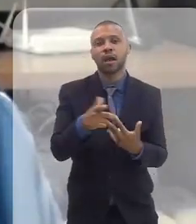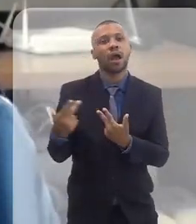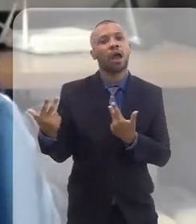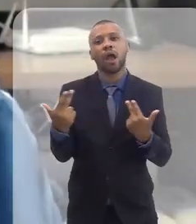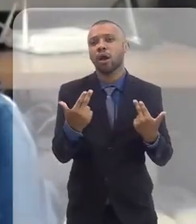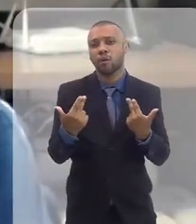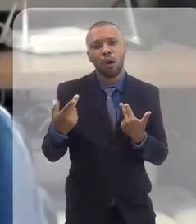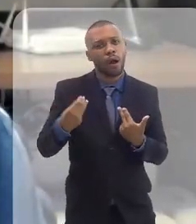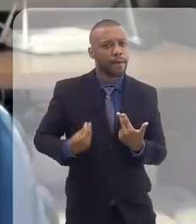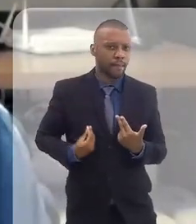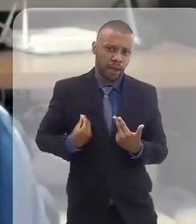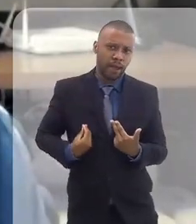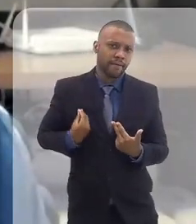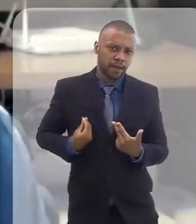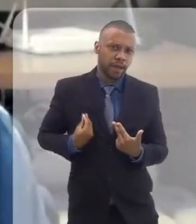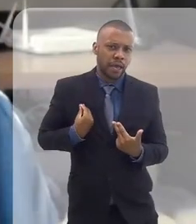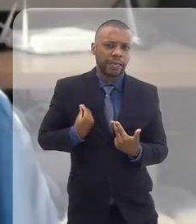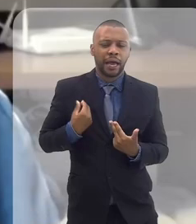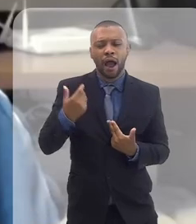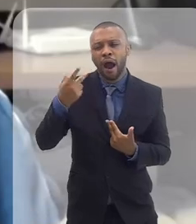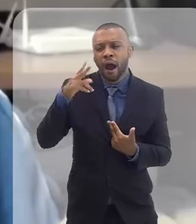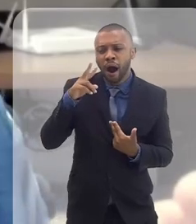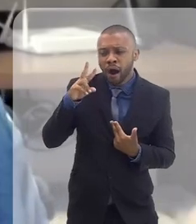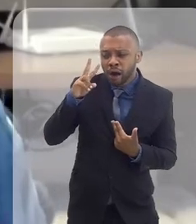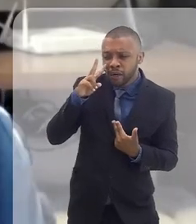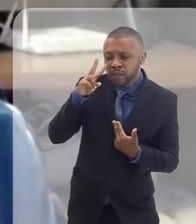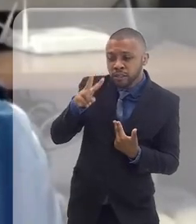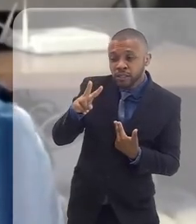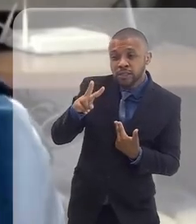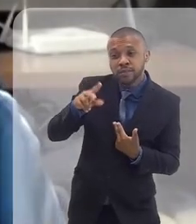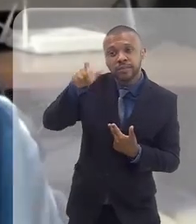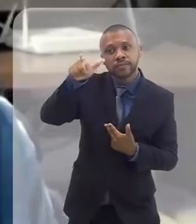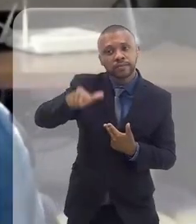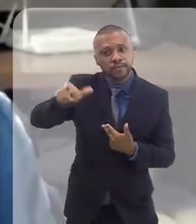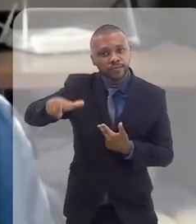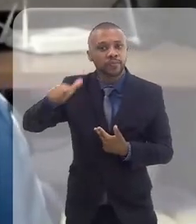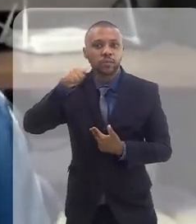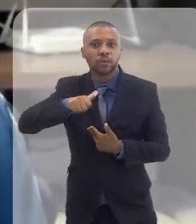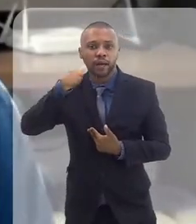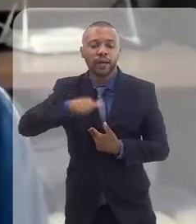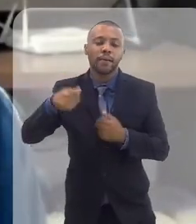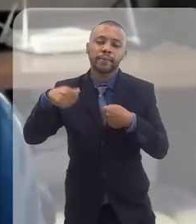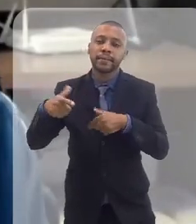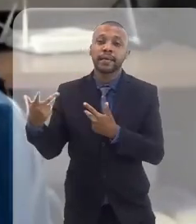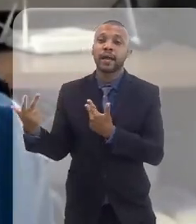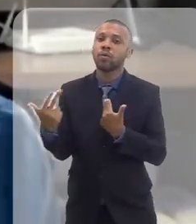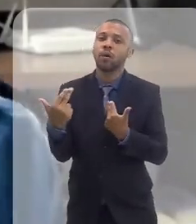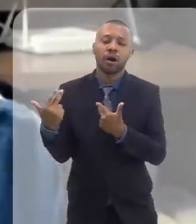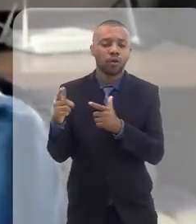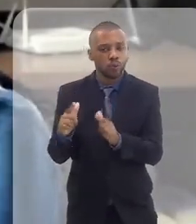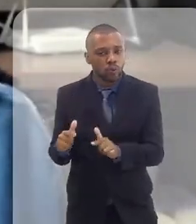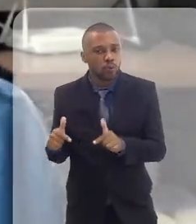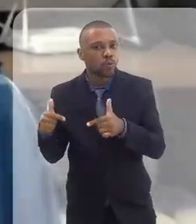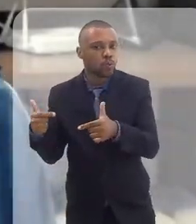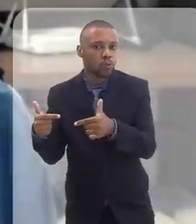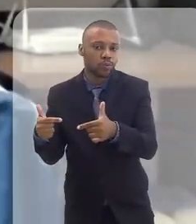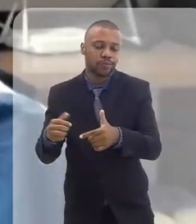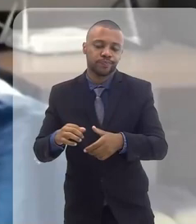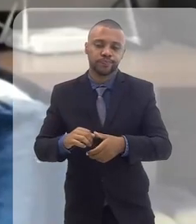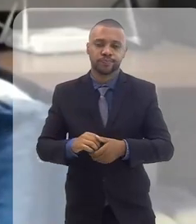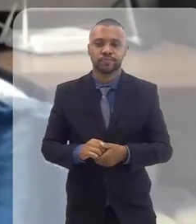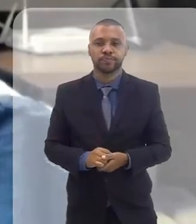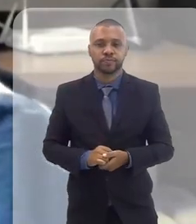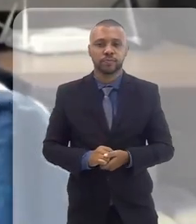contido. E assim é na minha vida. E eu vejo que mais mulheres têm que ser assim. E não